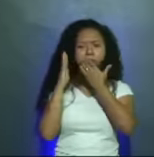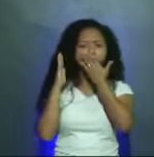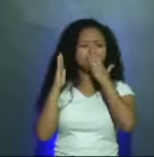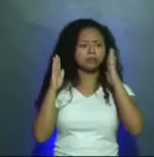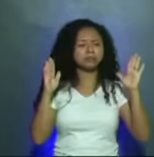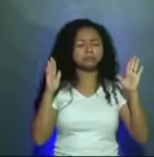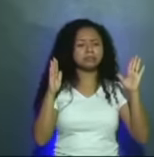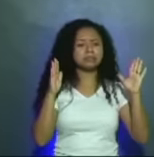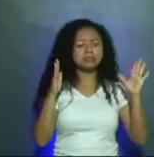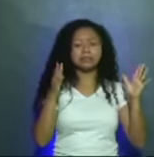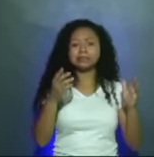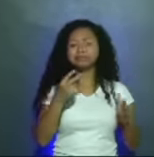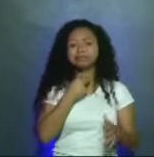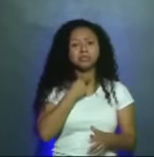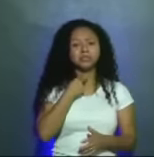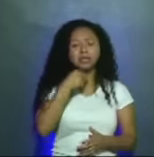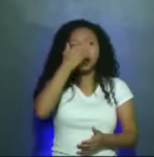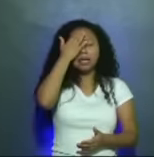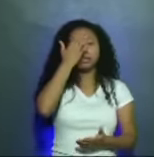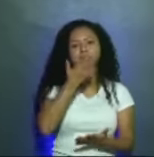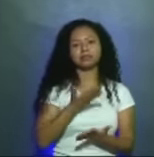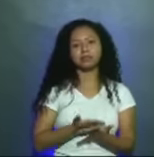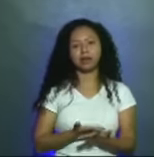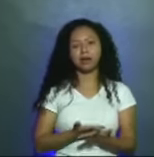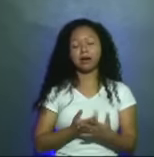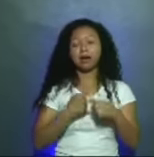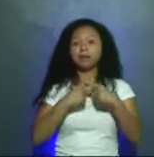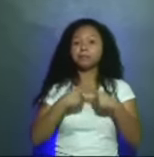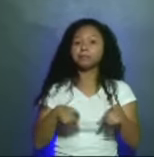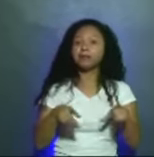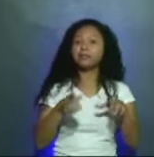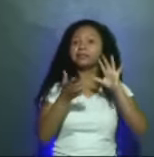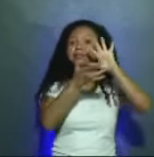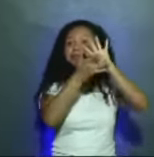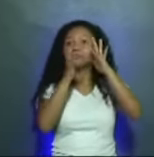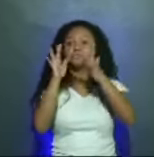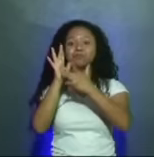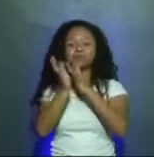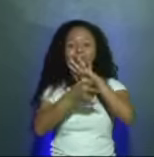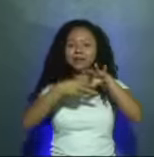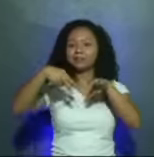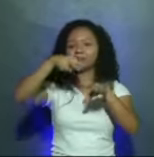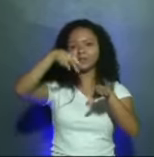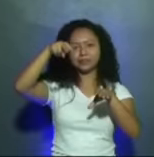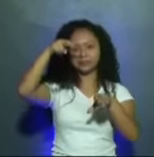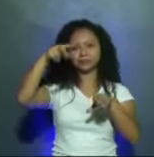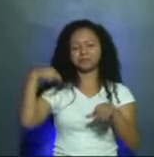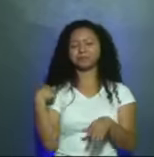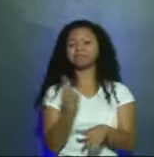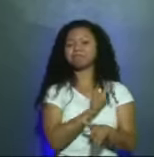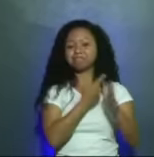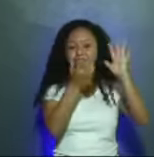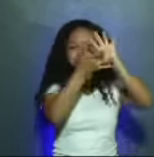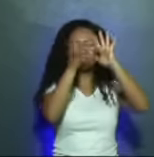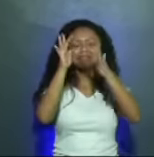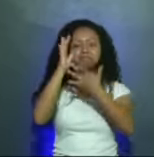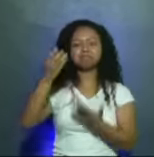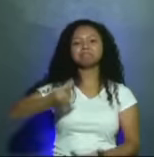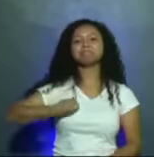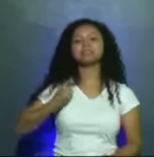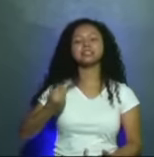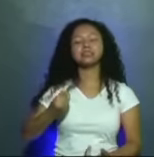contar com elas. Mas ele ressuscitou, nosso Jesus vive, aleluia. E ele agora,